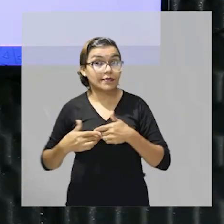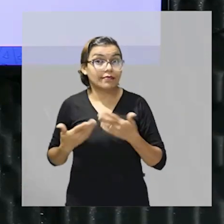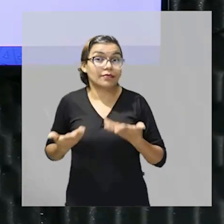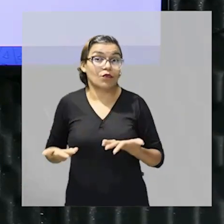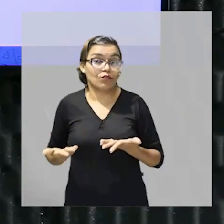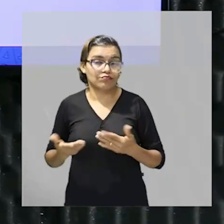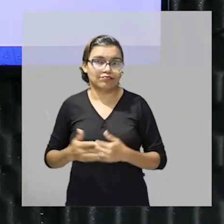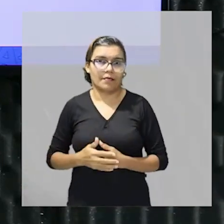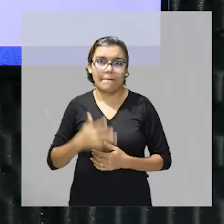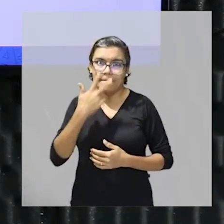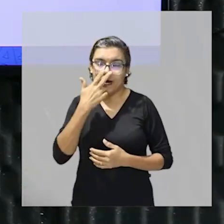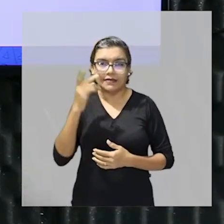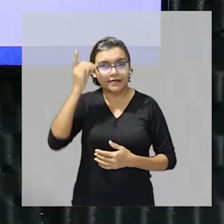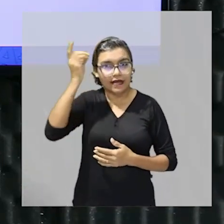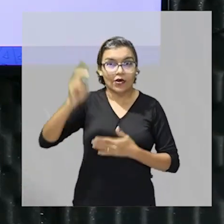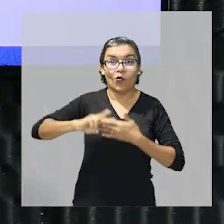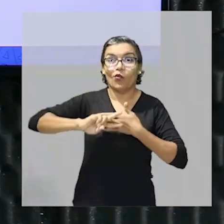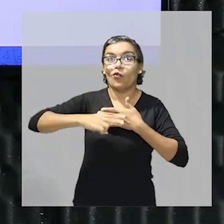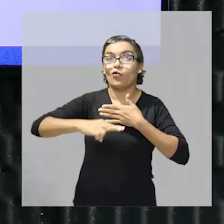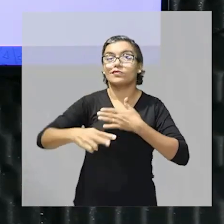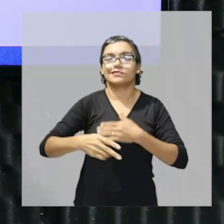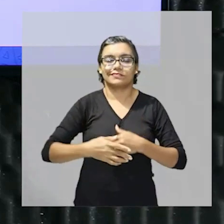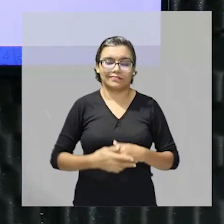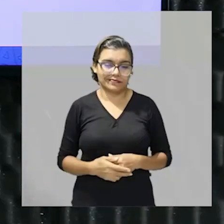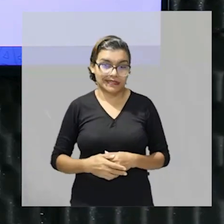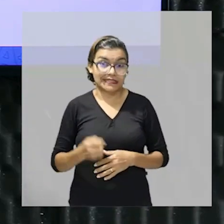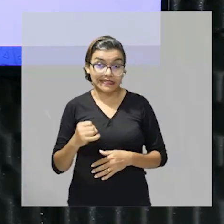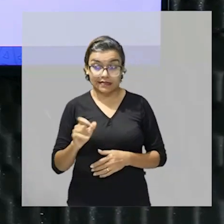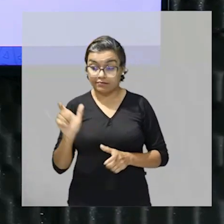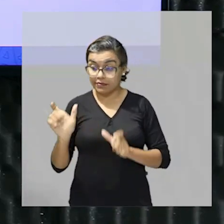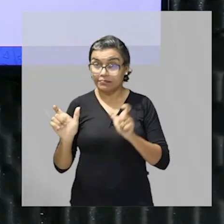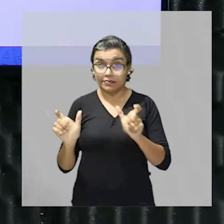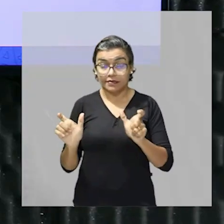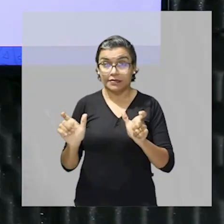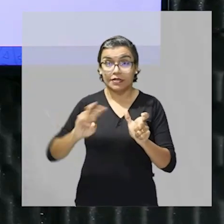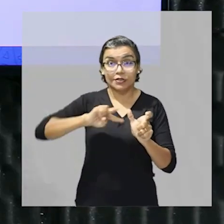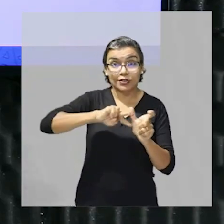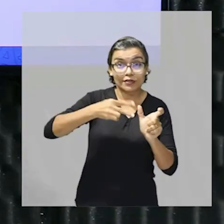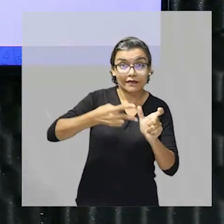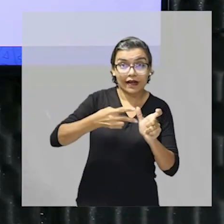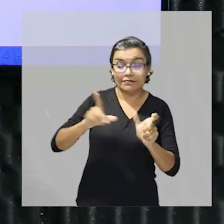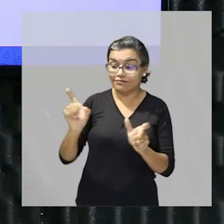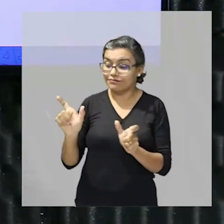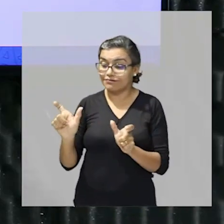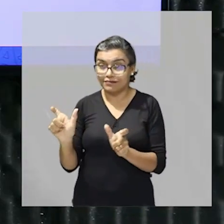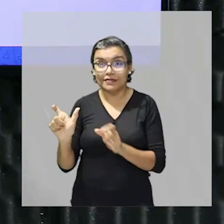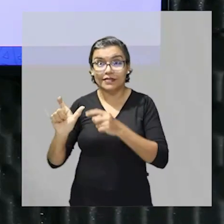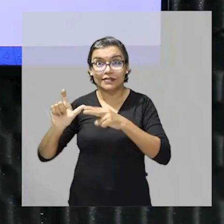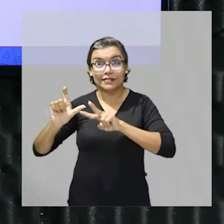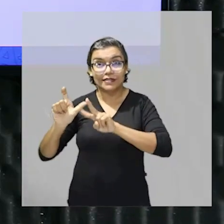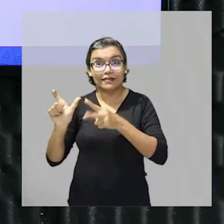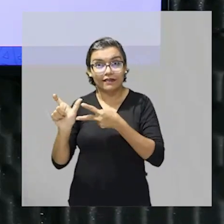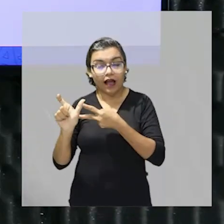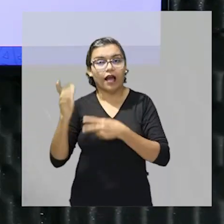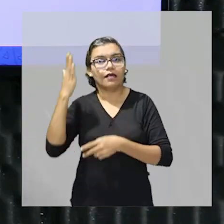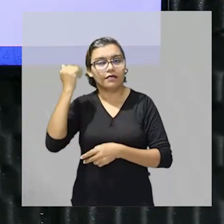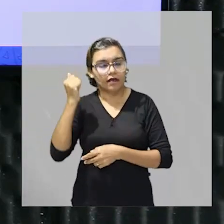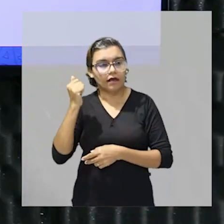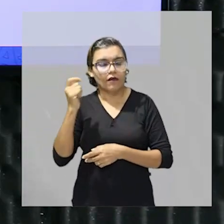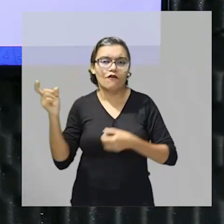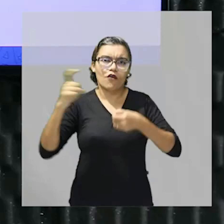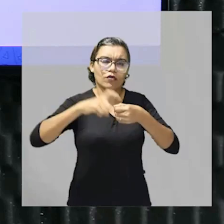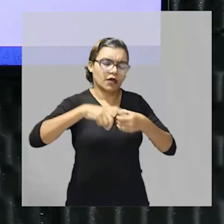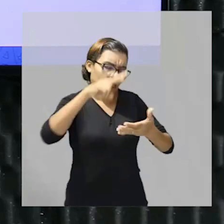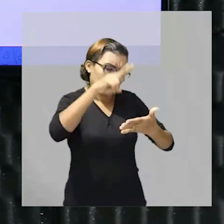consequência. Nesses dois casos, se eu sei o significado das palavras, eu nem preciso voltar para o